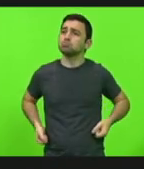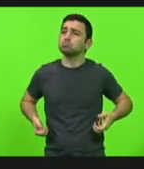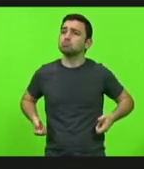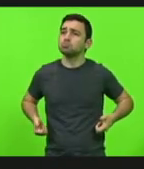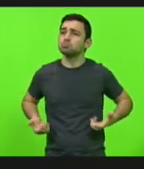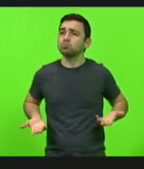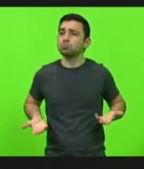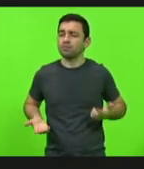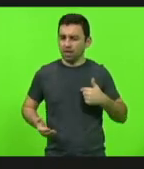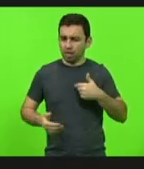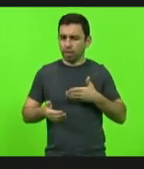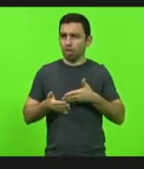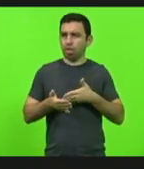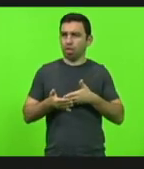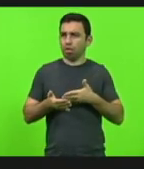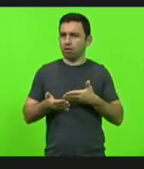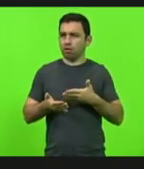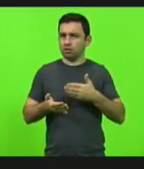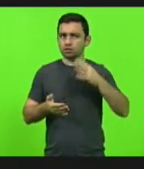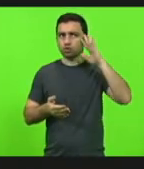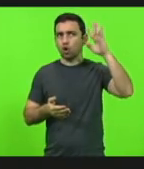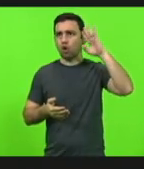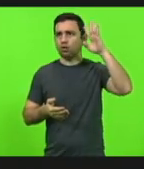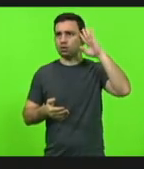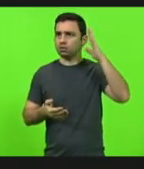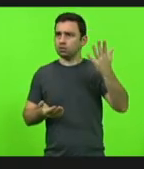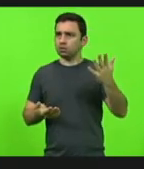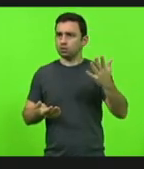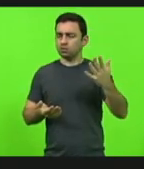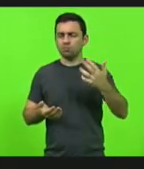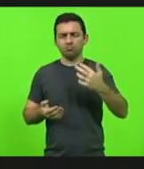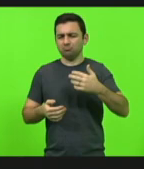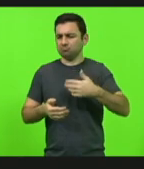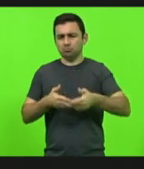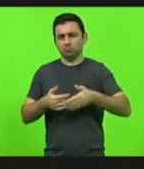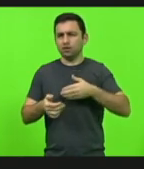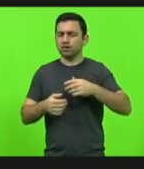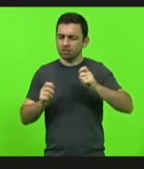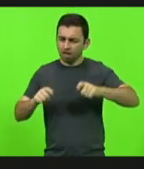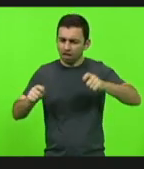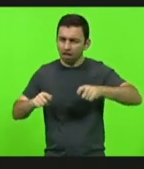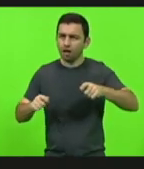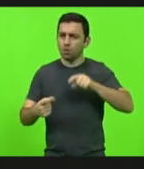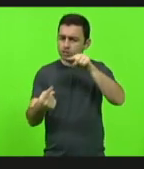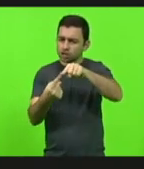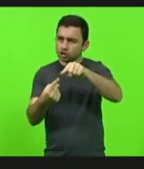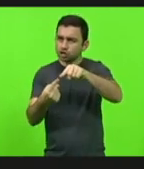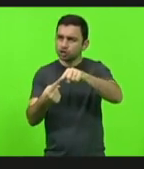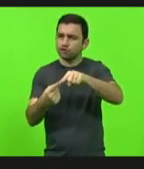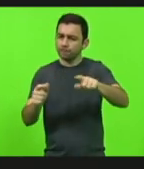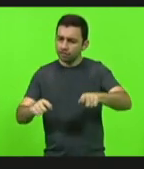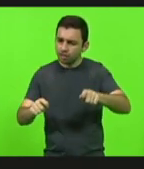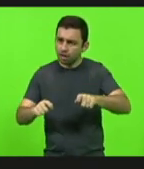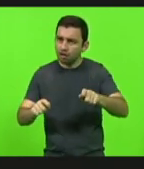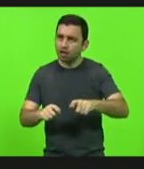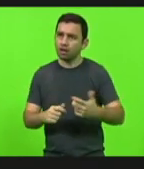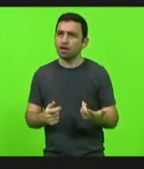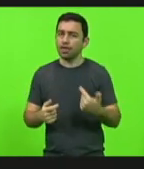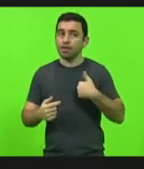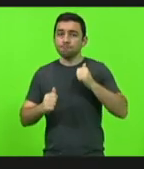nada impede Que Eu Tenha sonhos nada impede que eu tenho objetivos nada impede que eu tenha a